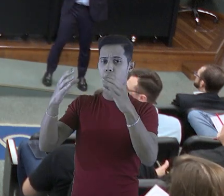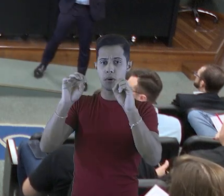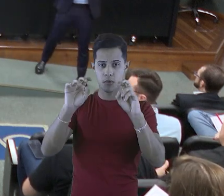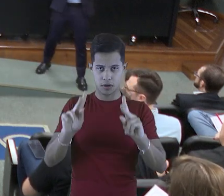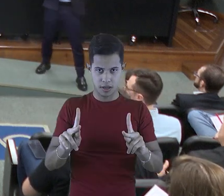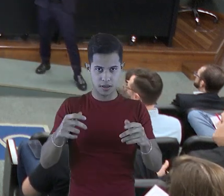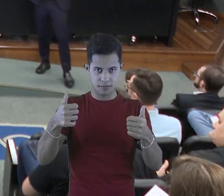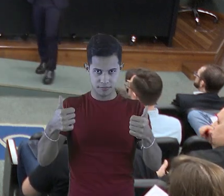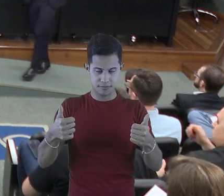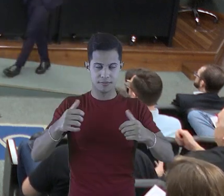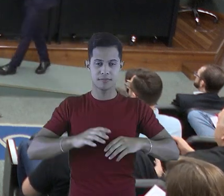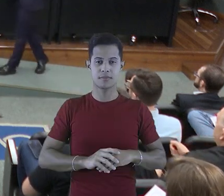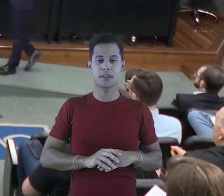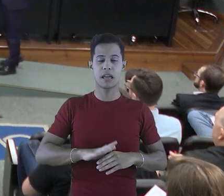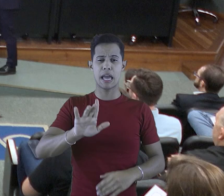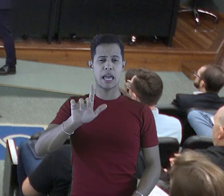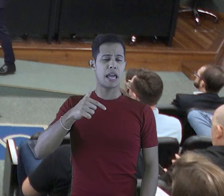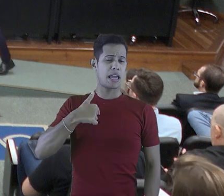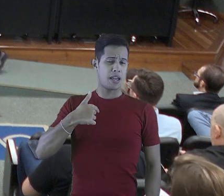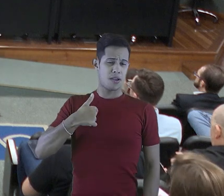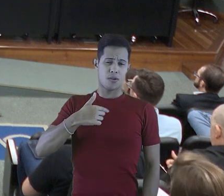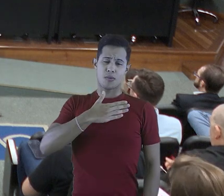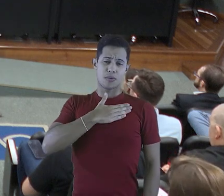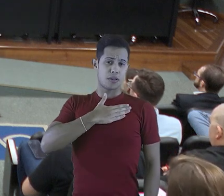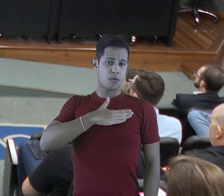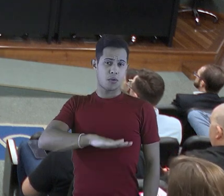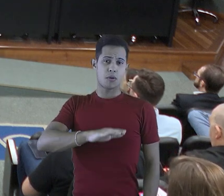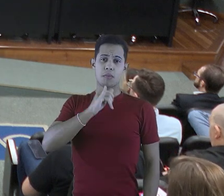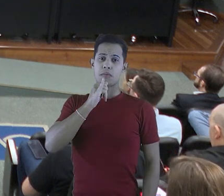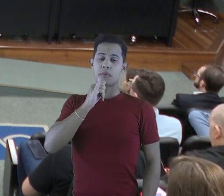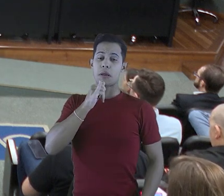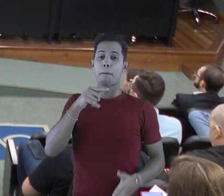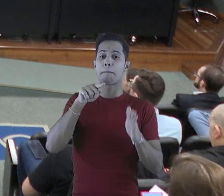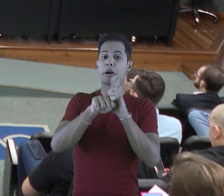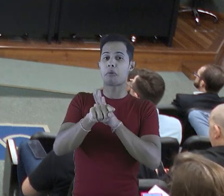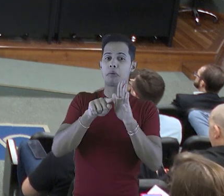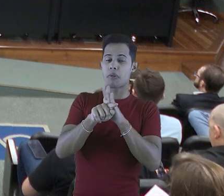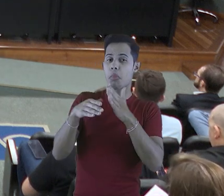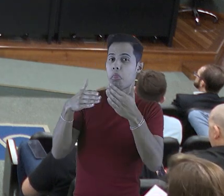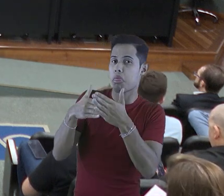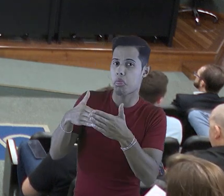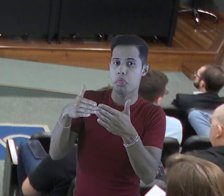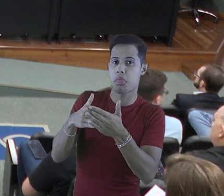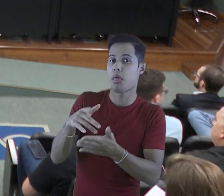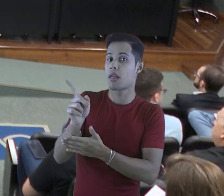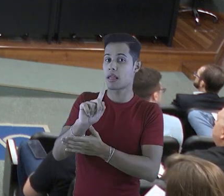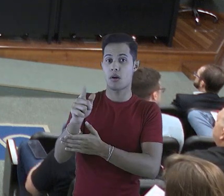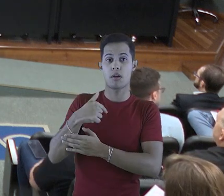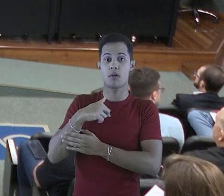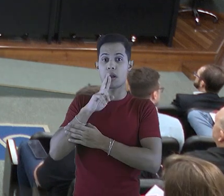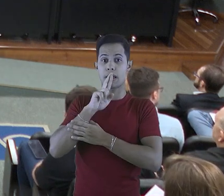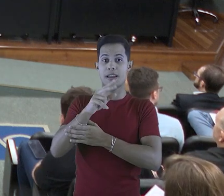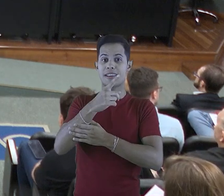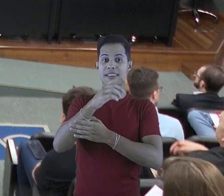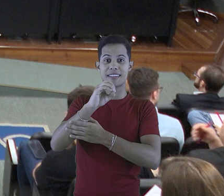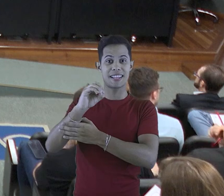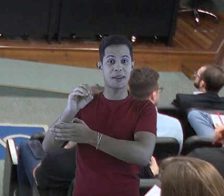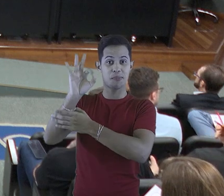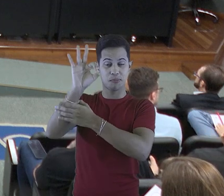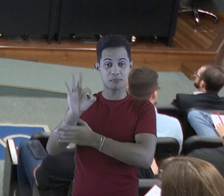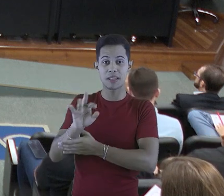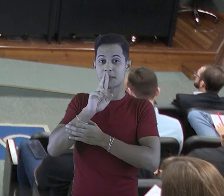Por isso que eu não gosto de travar nenhuma pergunta. Vamos evoluir, a pergunta tem que ser respondida 100%, senão o curso não serve.